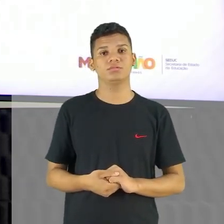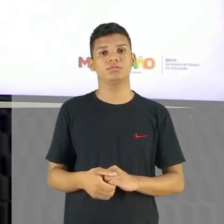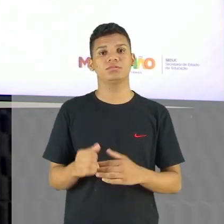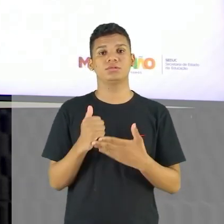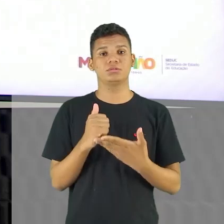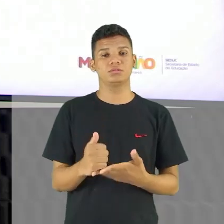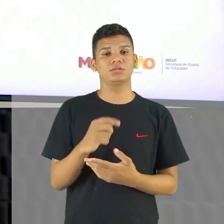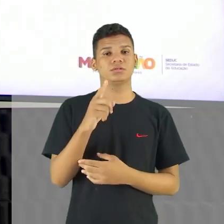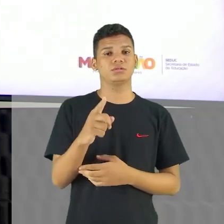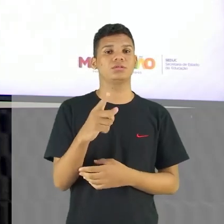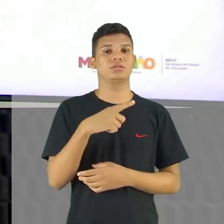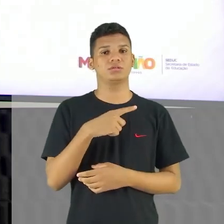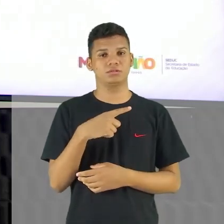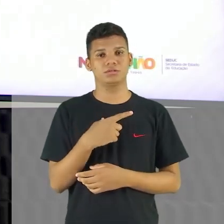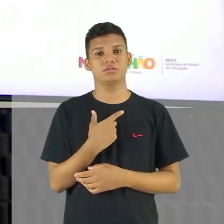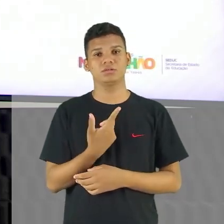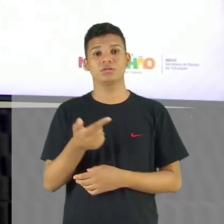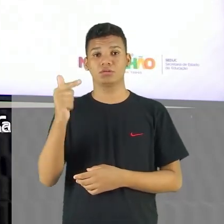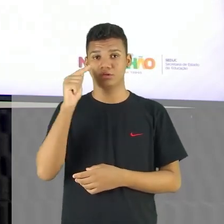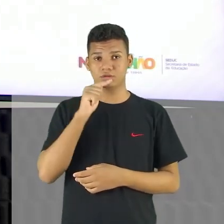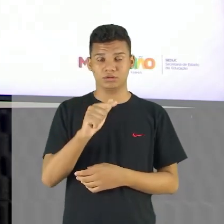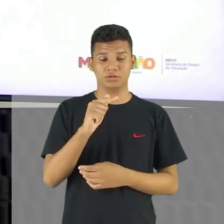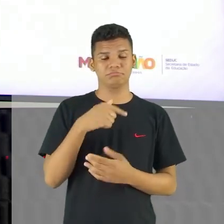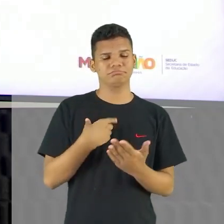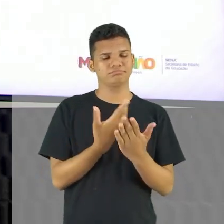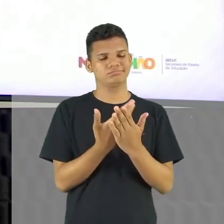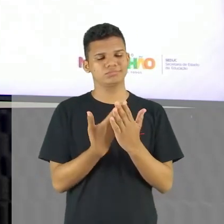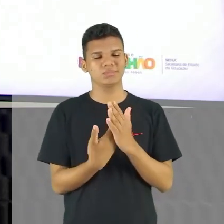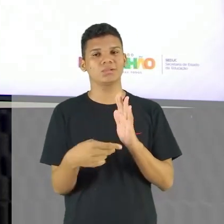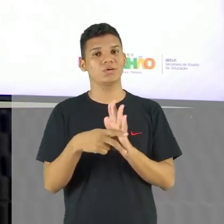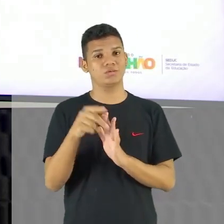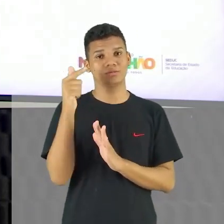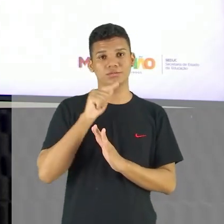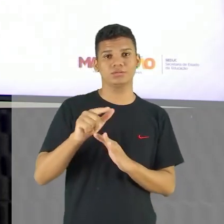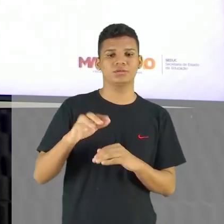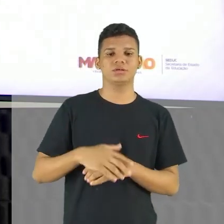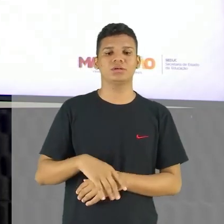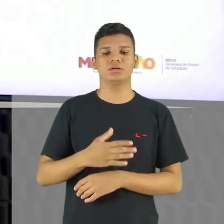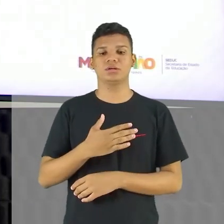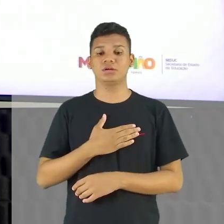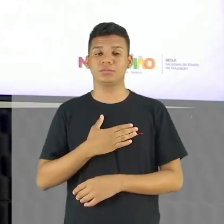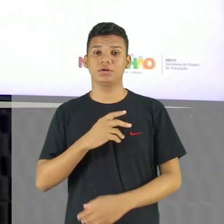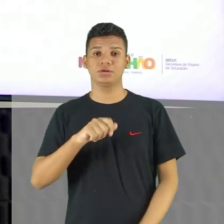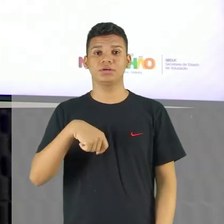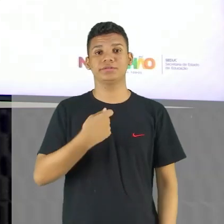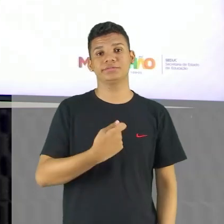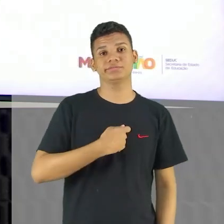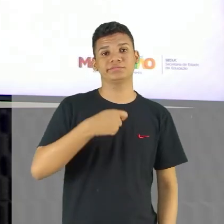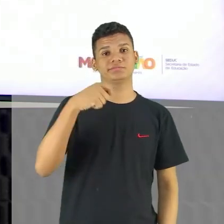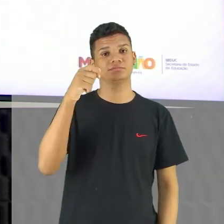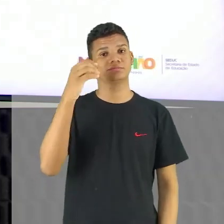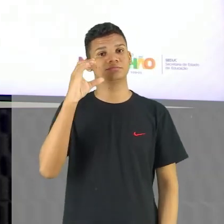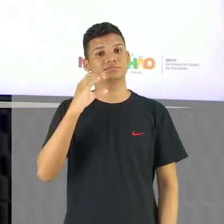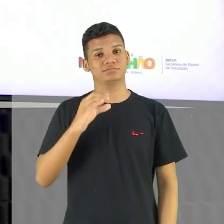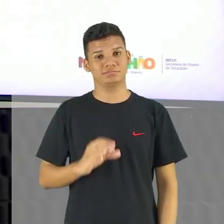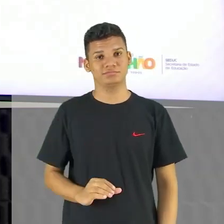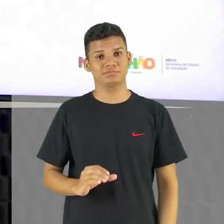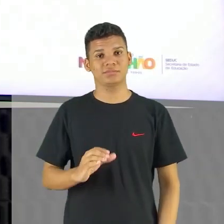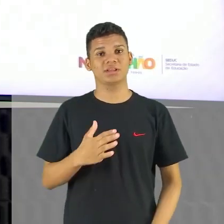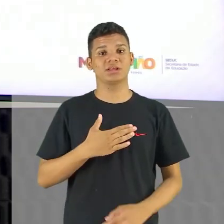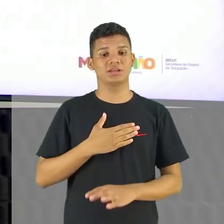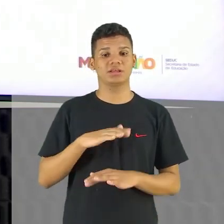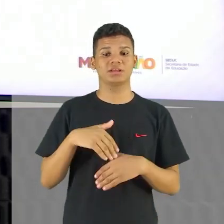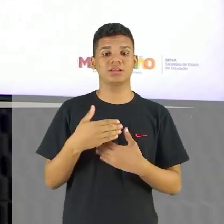a gabaritar na sua prova. Eu sou a professora Cacau Sotero, meu nome é Cláudia, tá? Mas Cacau Sotero, Cacau é o